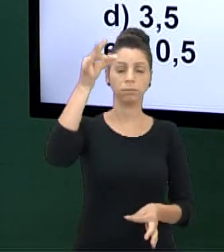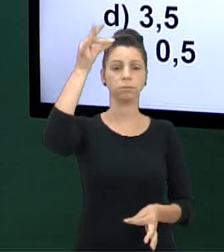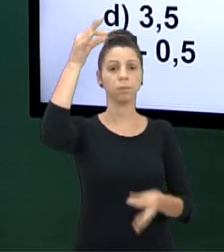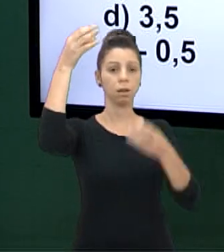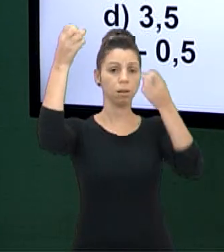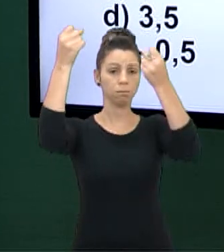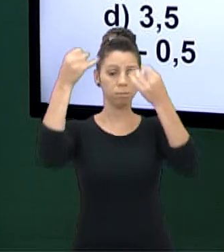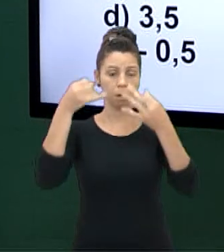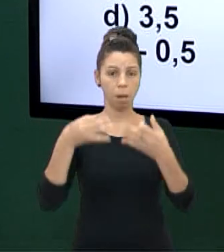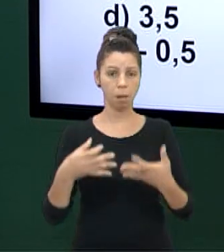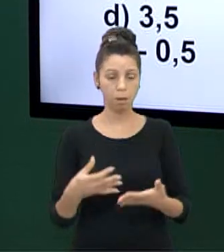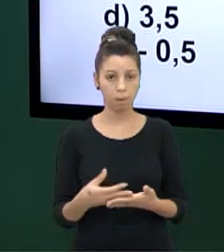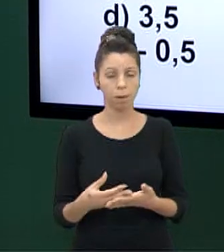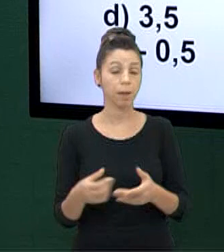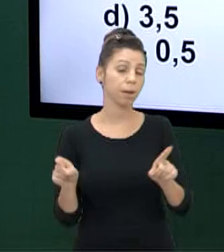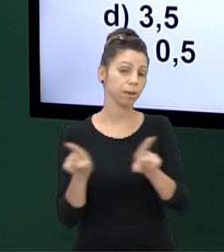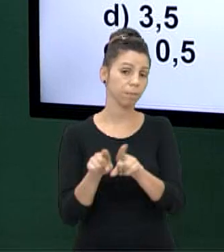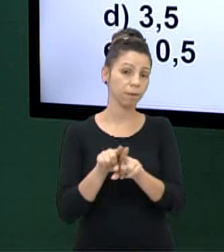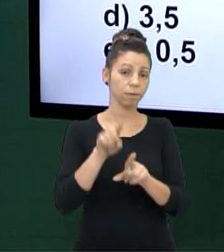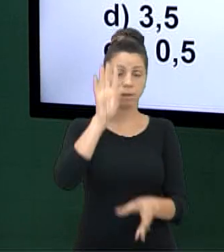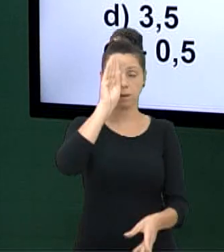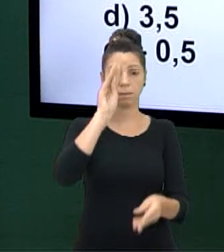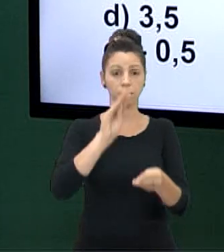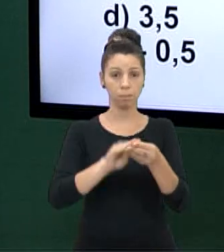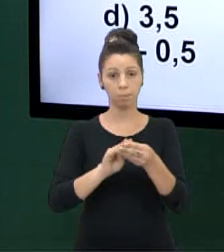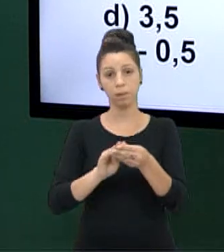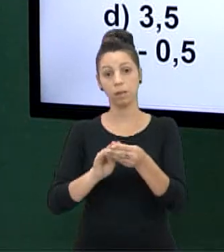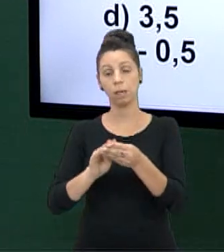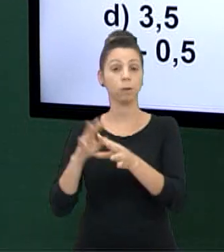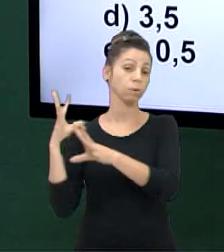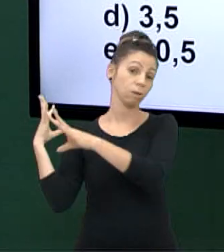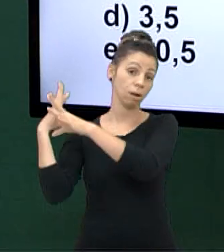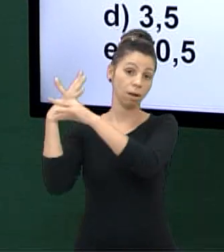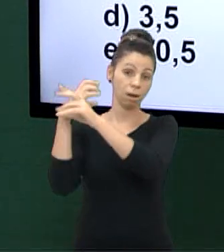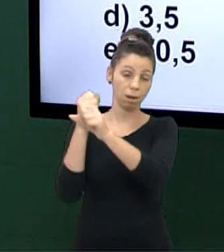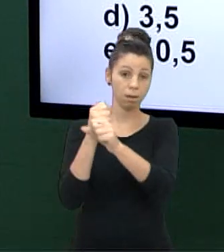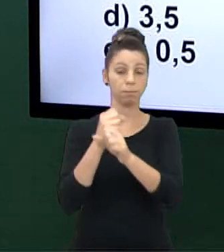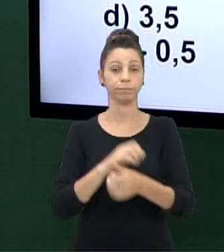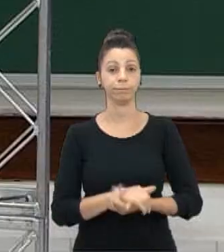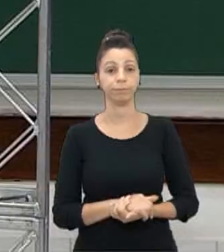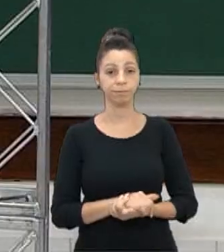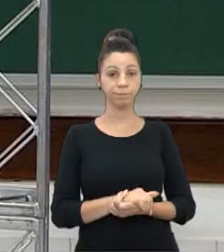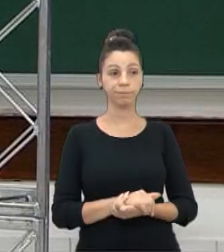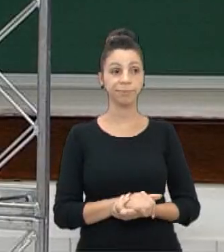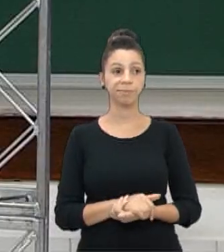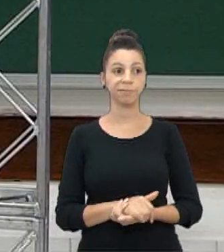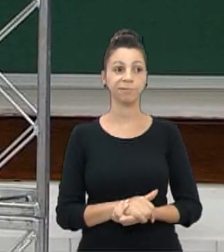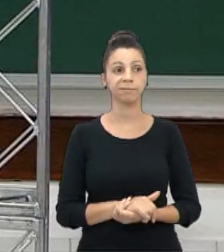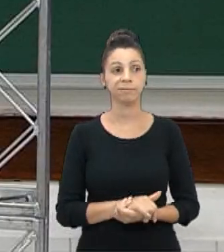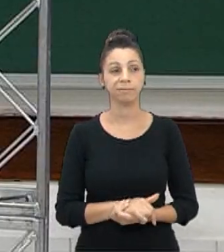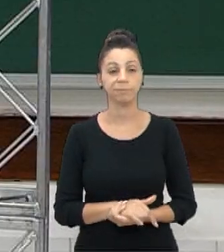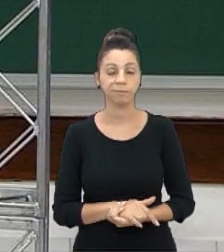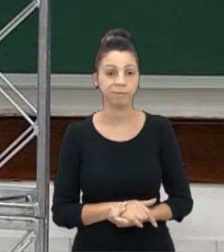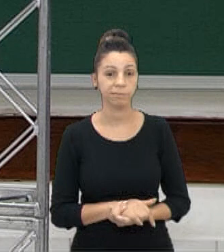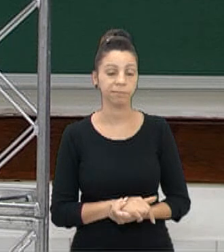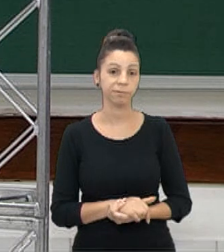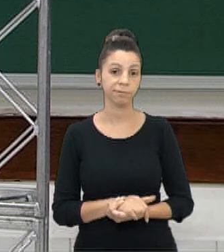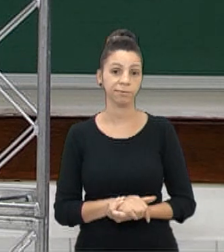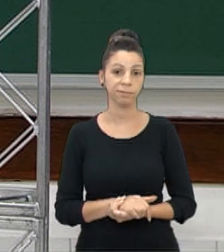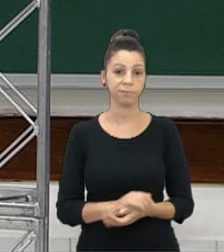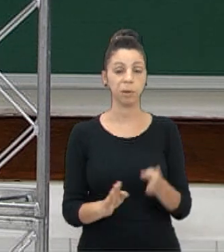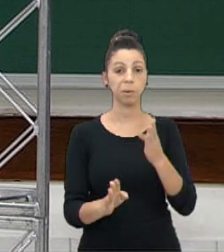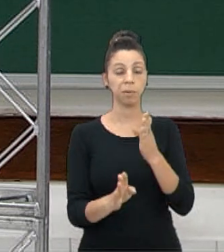acabem relembrando um pouquinho de sistemas de equação. Tudo bem? Vamos observar então. Olha, para resolver